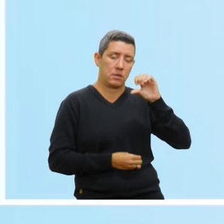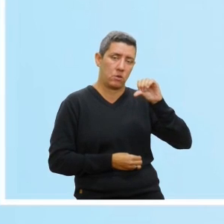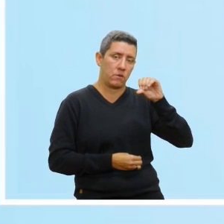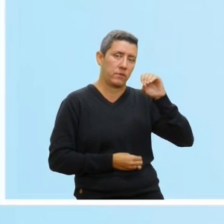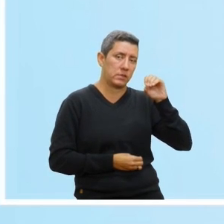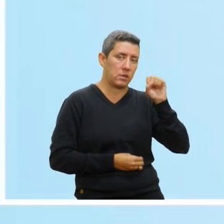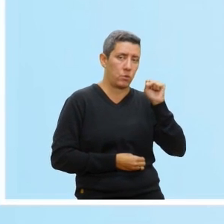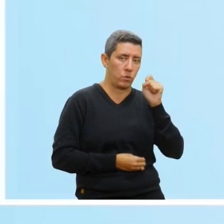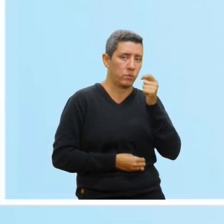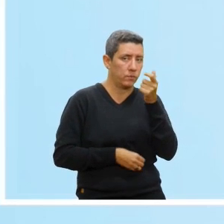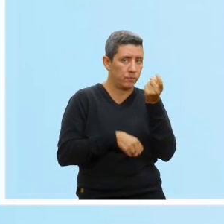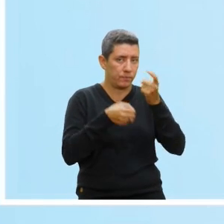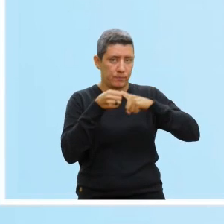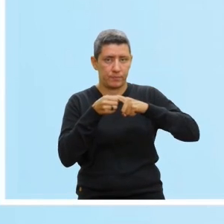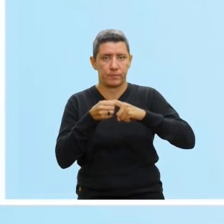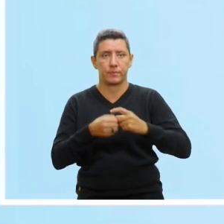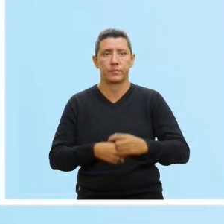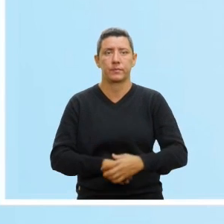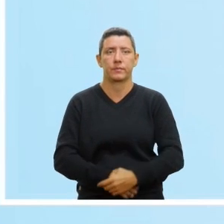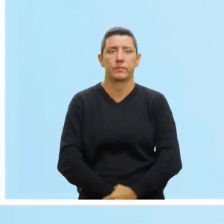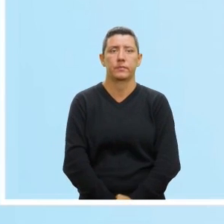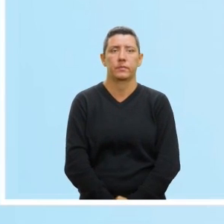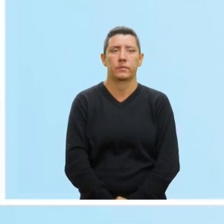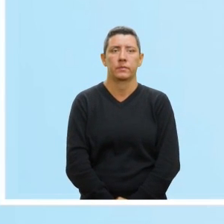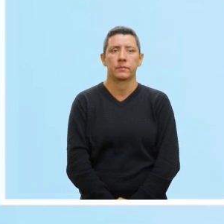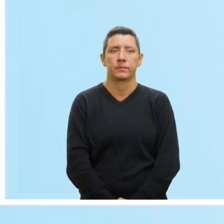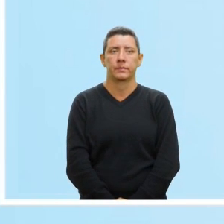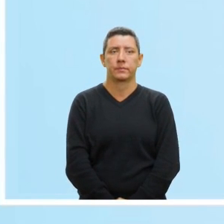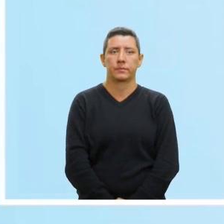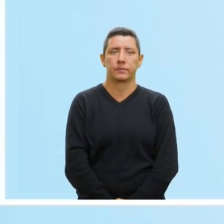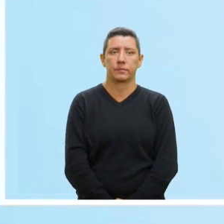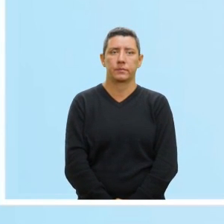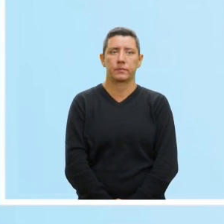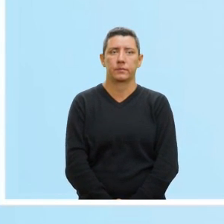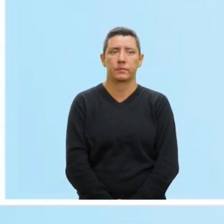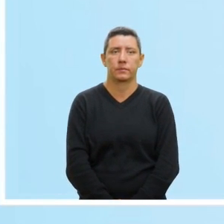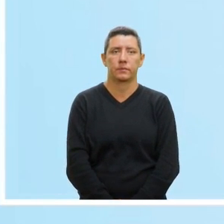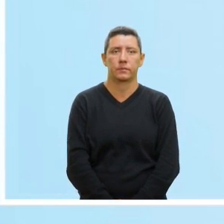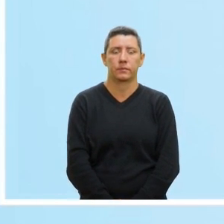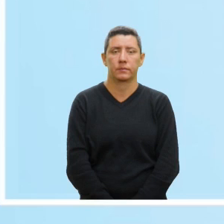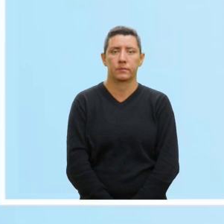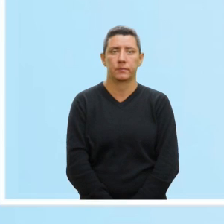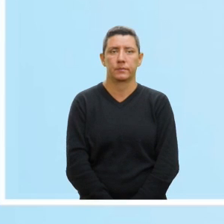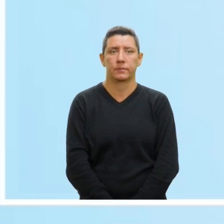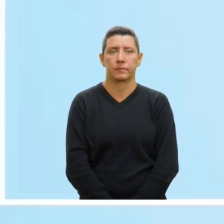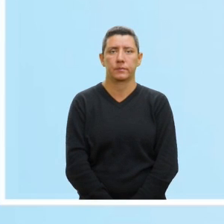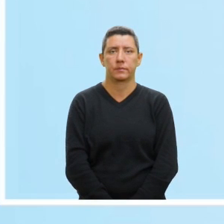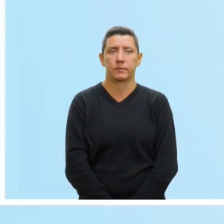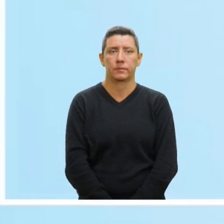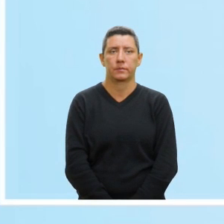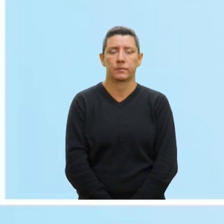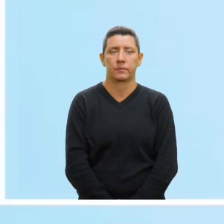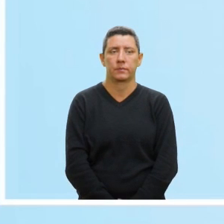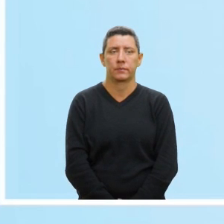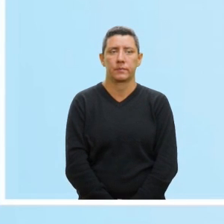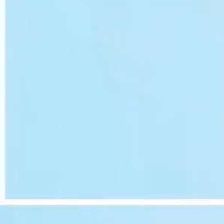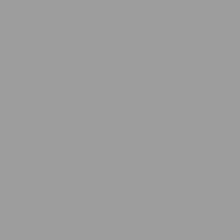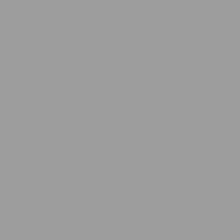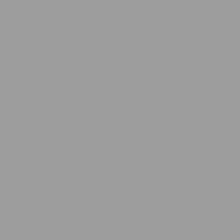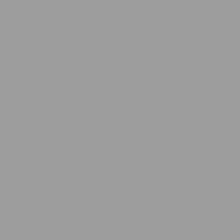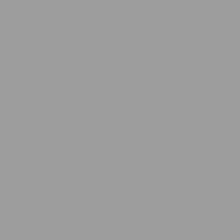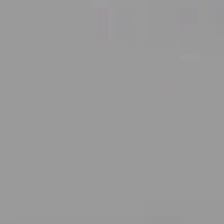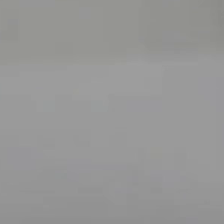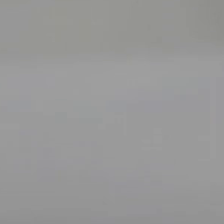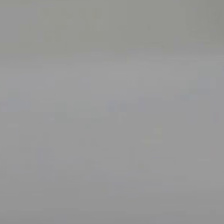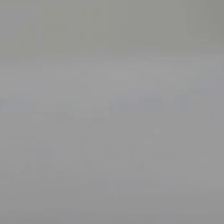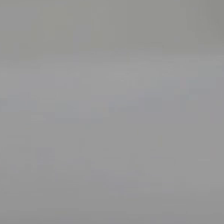alguns instantes. OpticsTrans DC908, leading intelligent DCI product in the optical